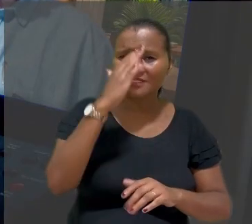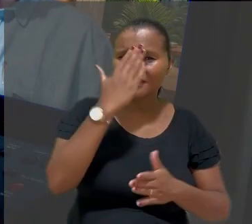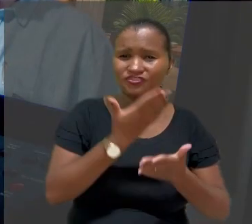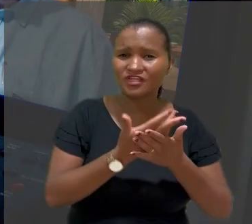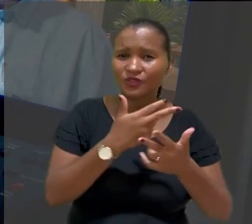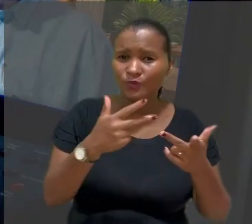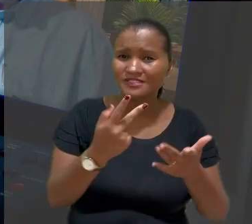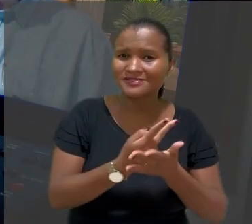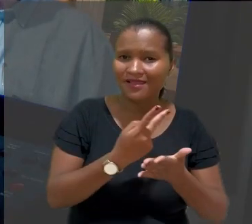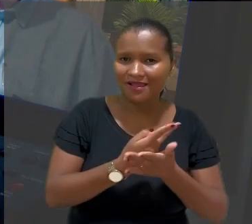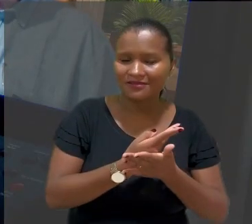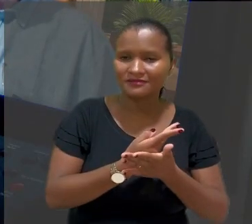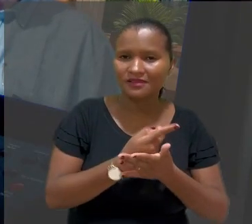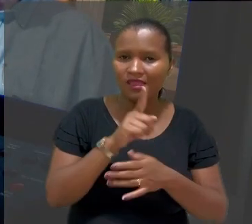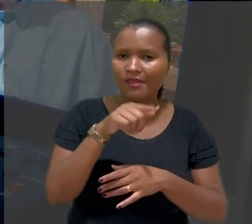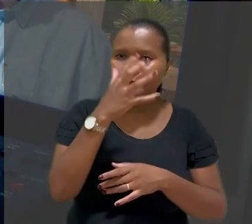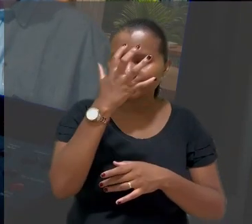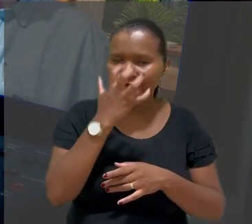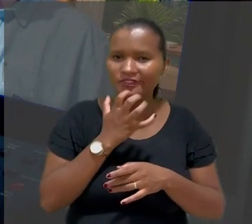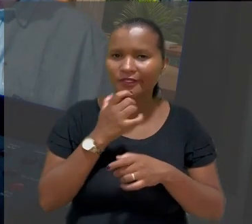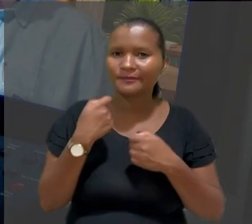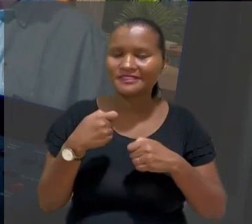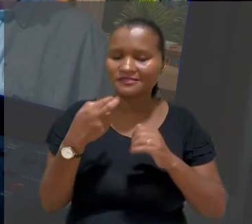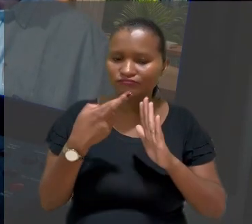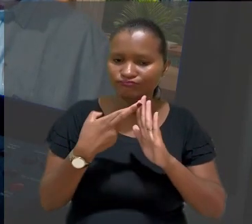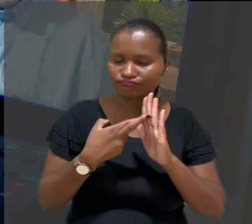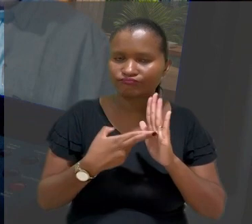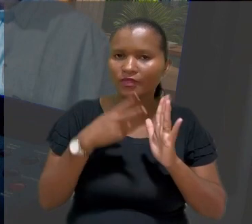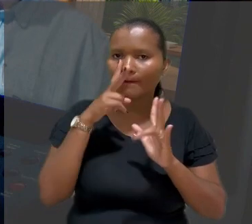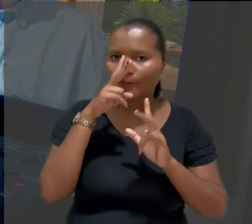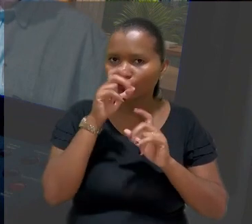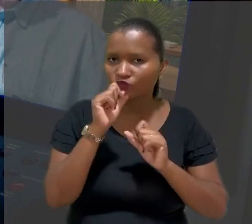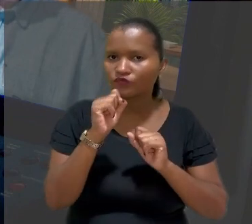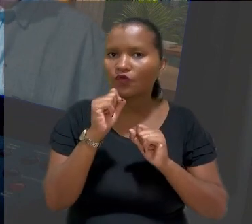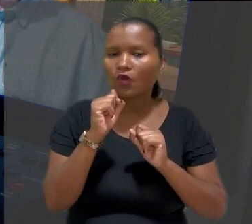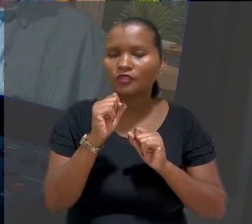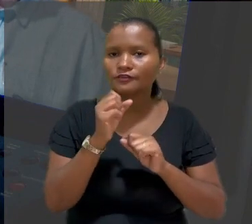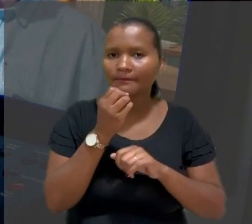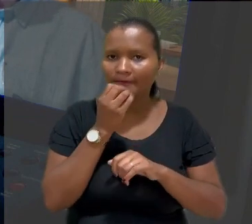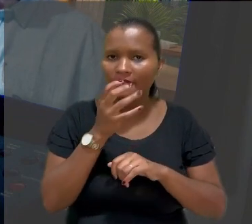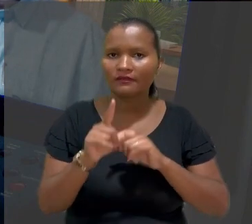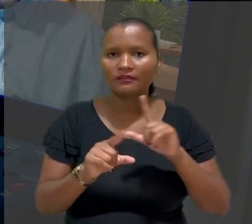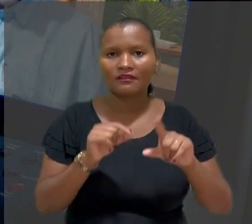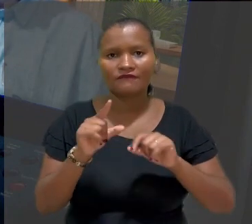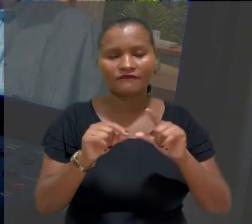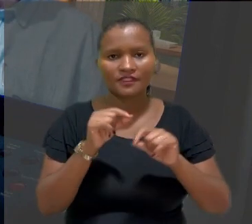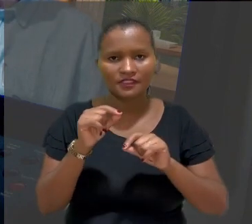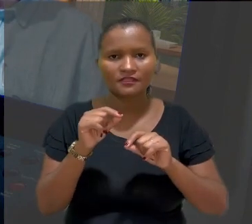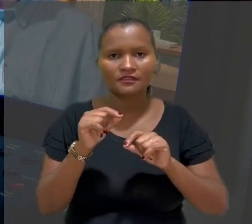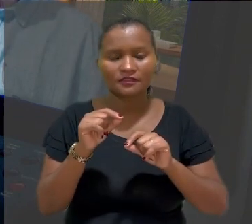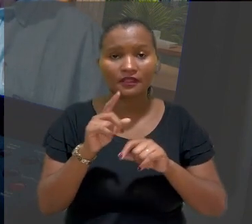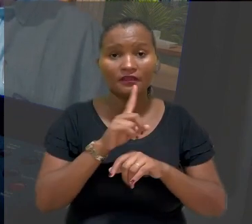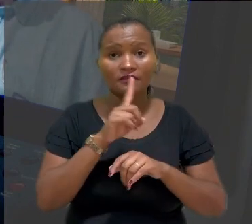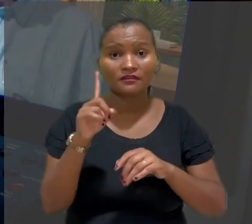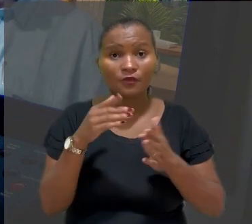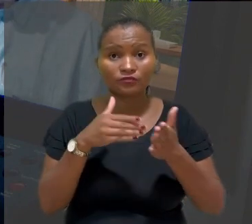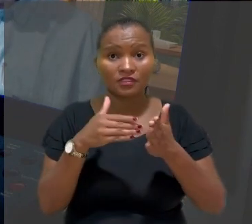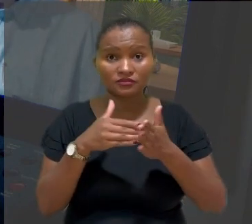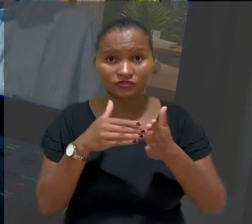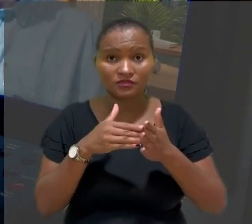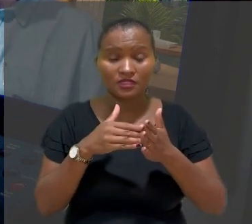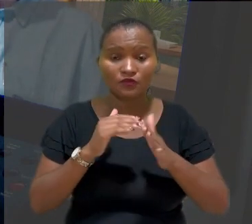eu acho que isso é muito sério, isso exige uma regulamentação muito forte, muito bem definida,